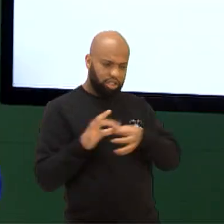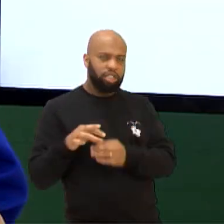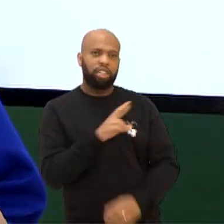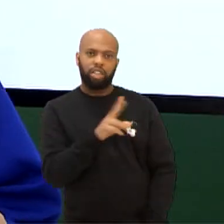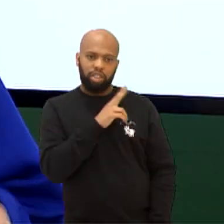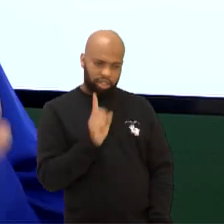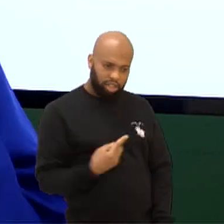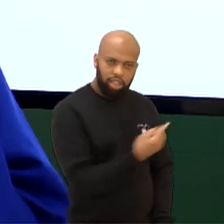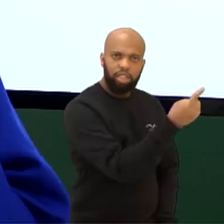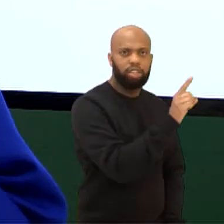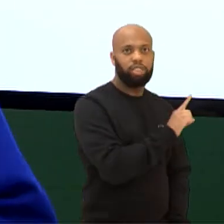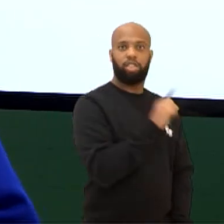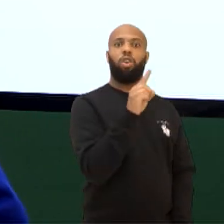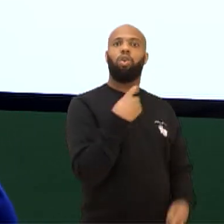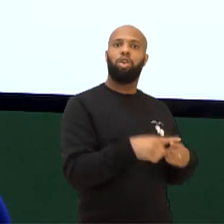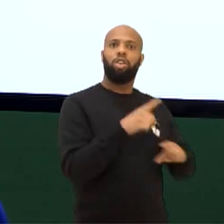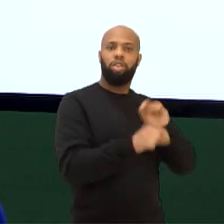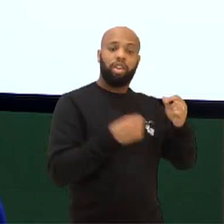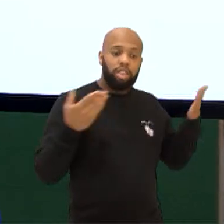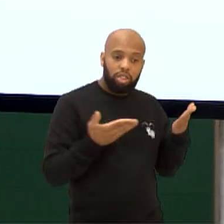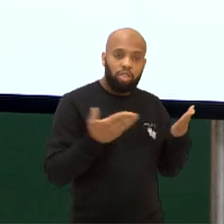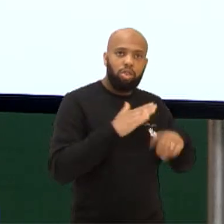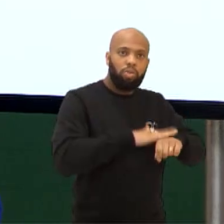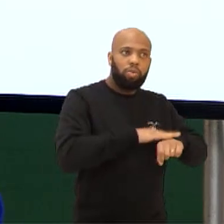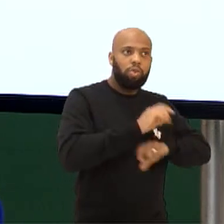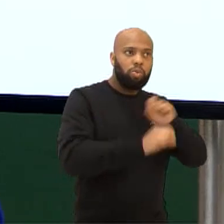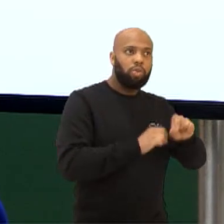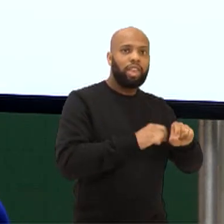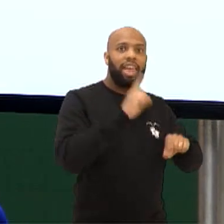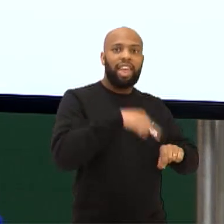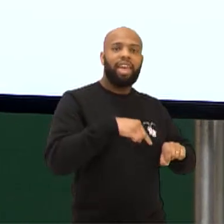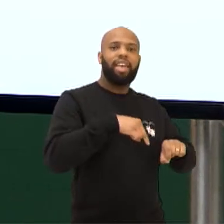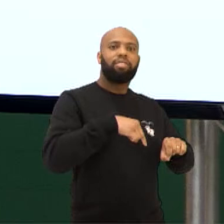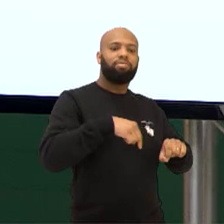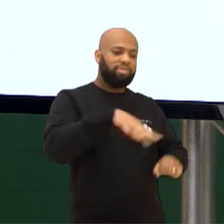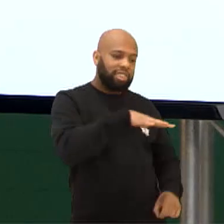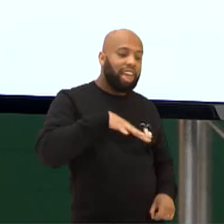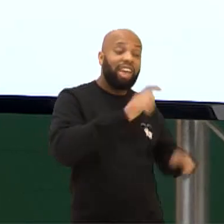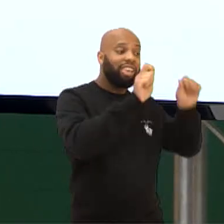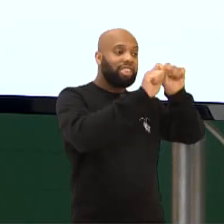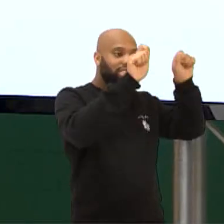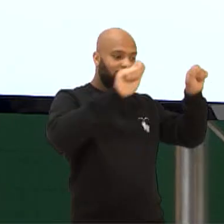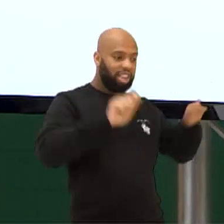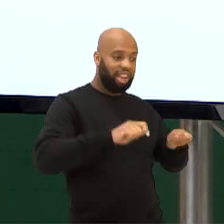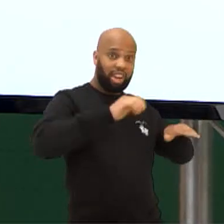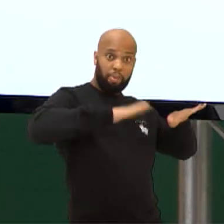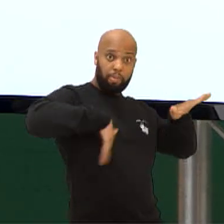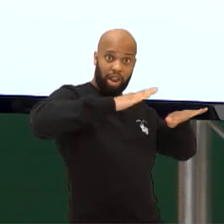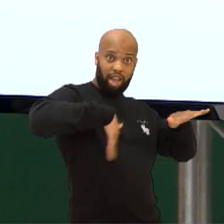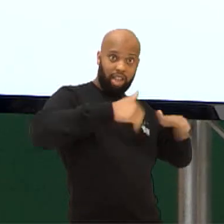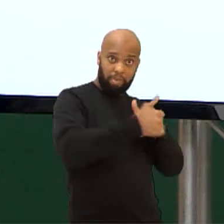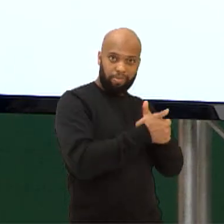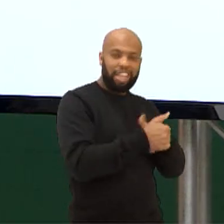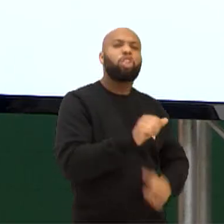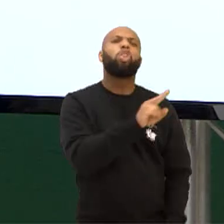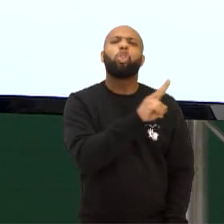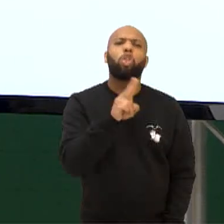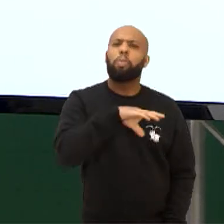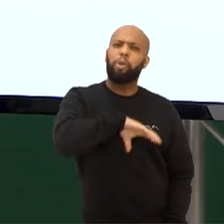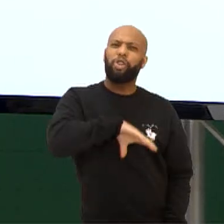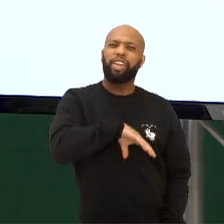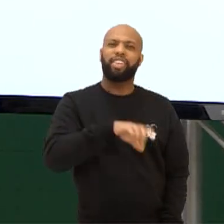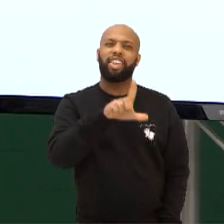é no interior. O que nós estamos frisando desde o início é a área litorânea, pessoal. Olha aqui, professora, que